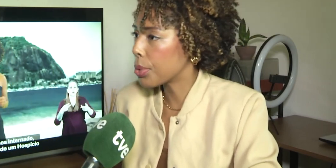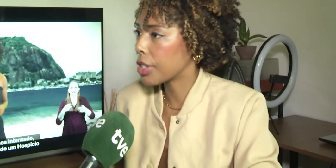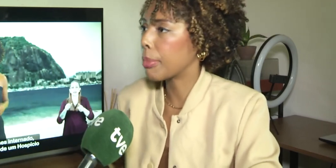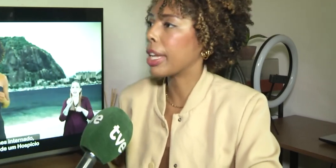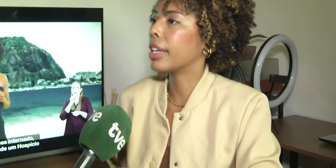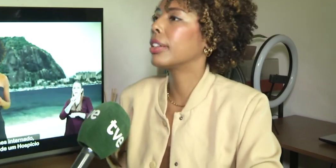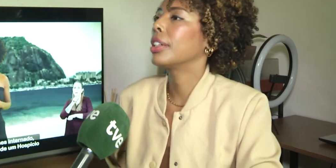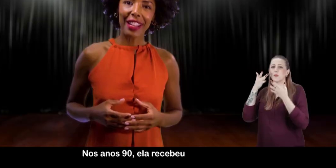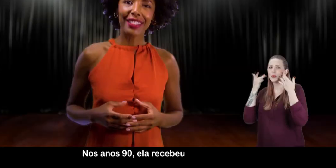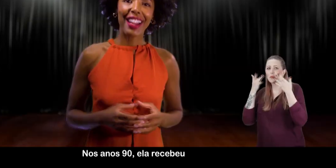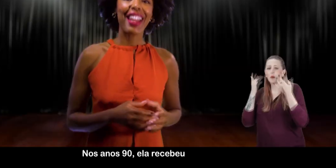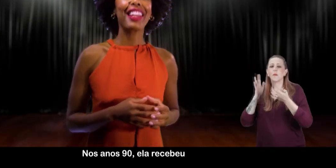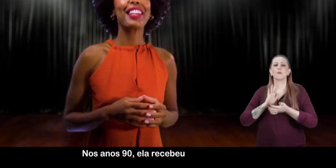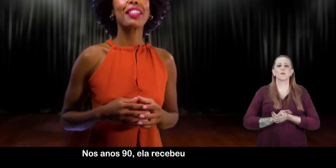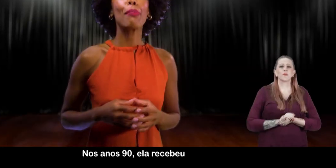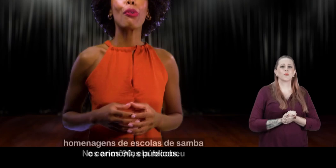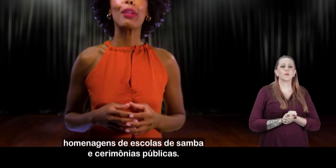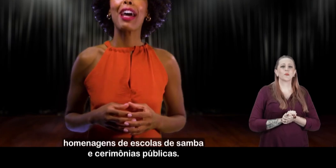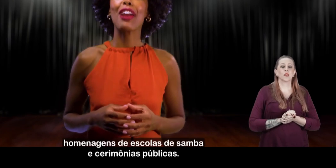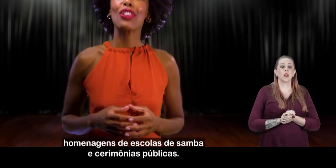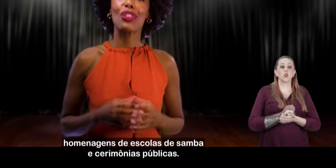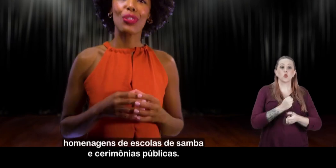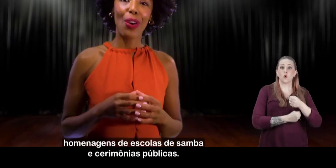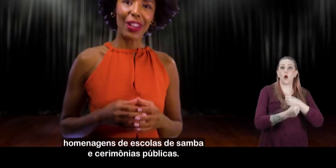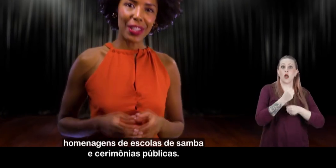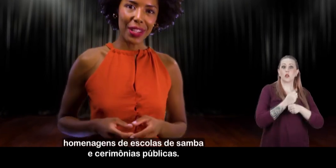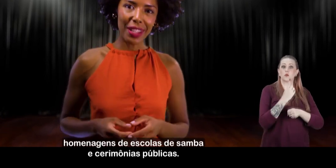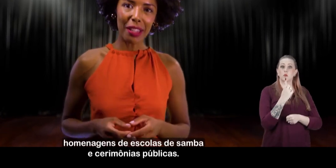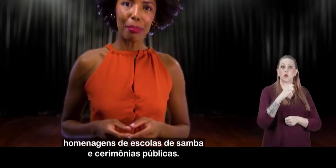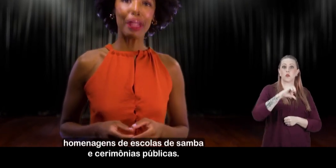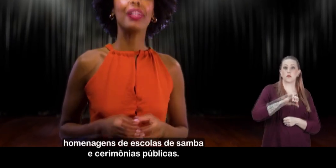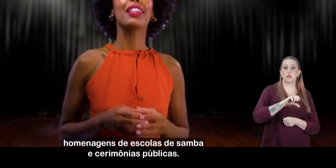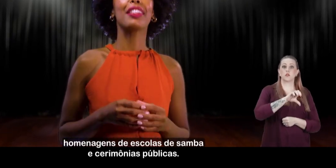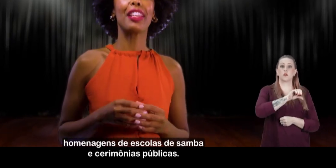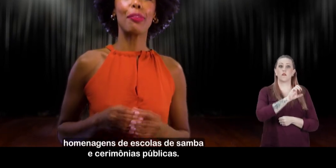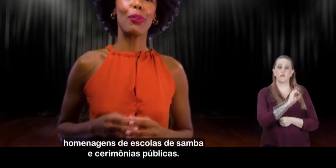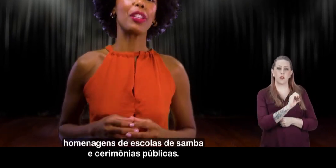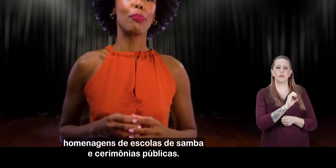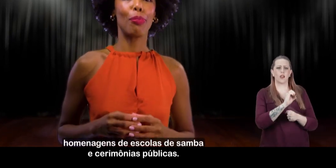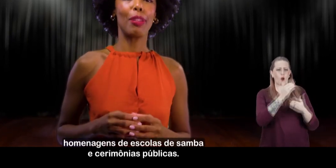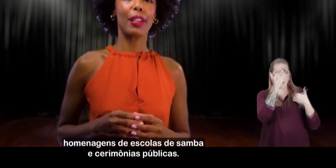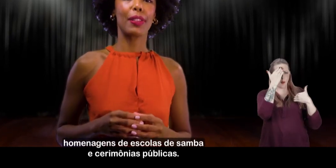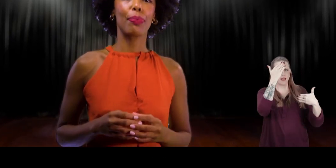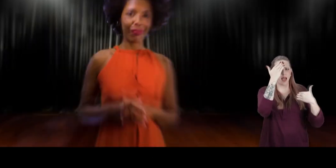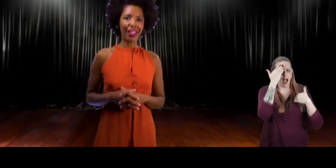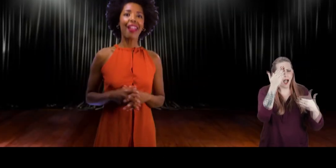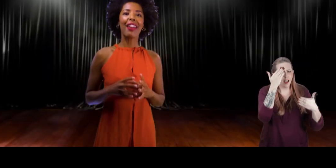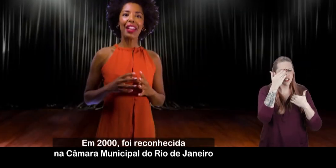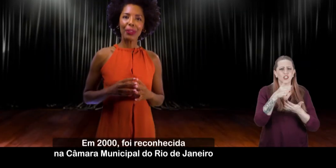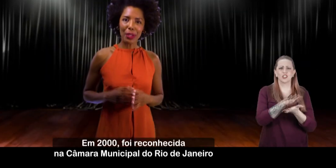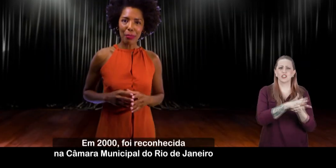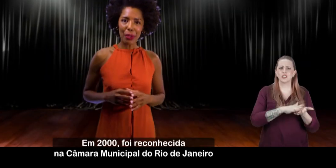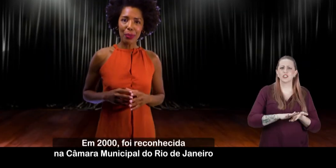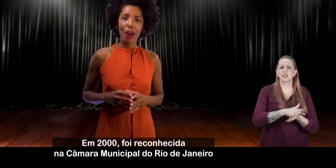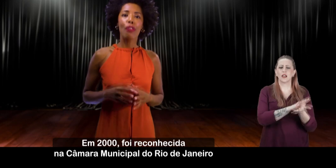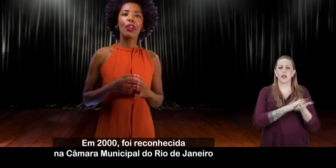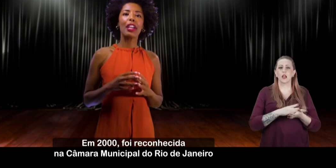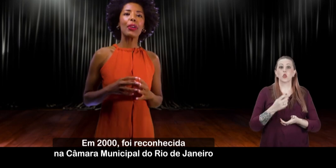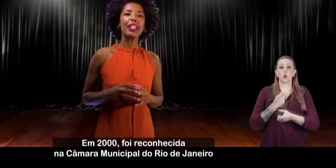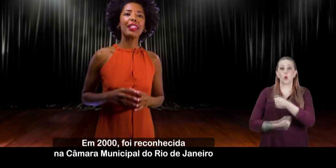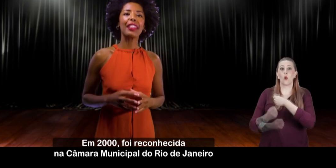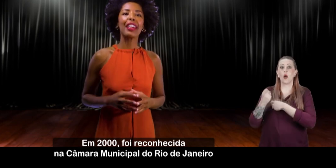pros alunos também a obra financiada com recursos da Lei Paulo Gustavo está disponível no YouTube com